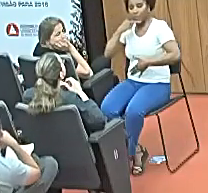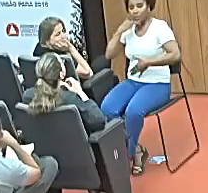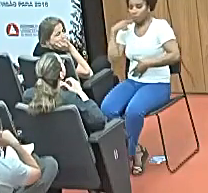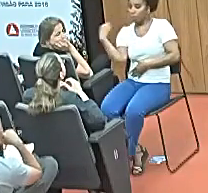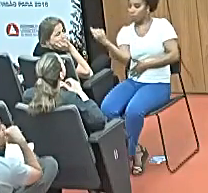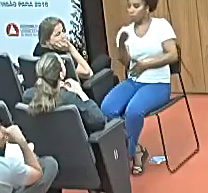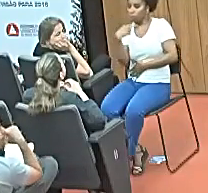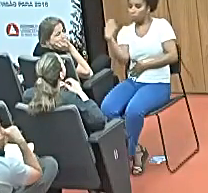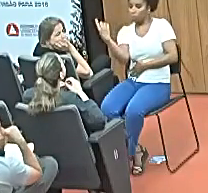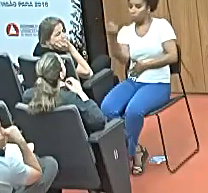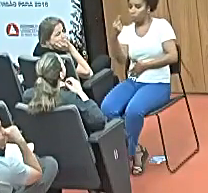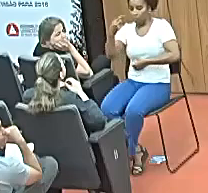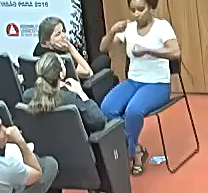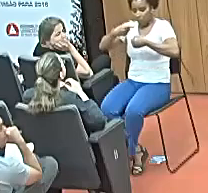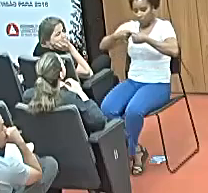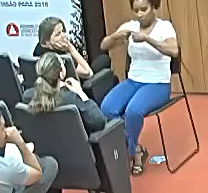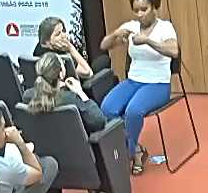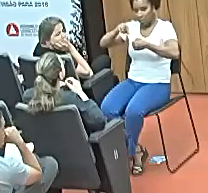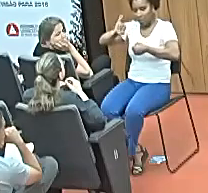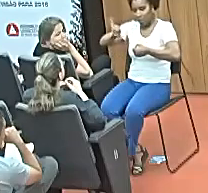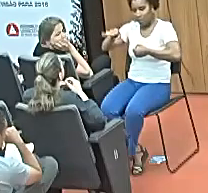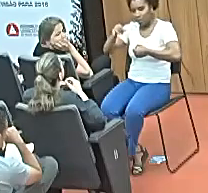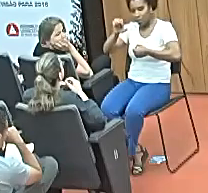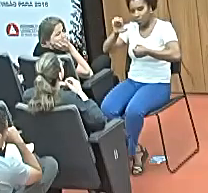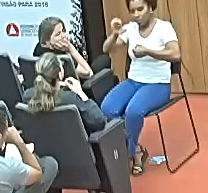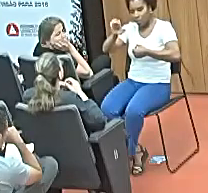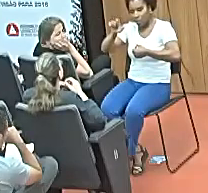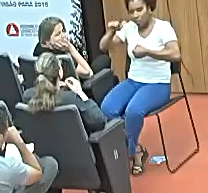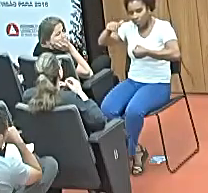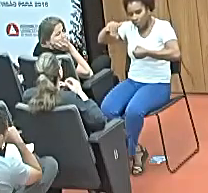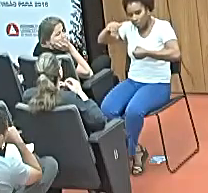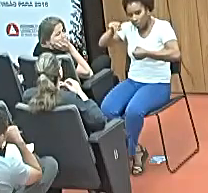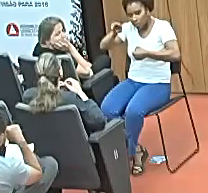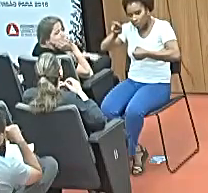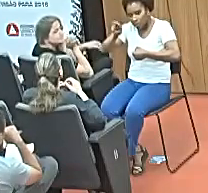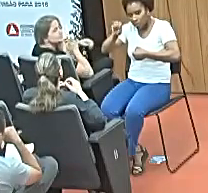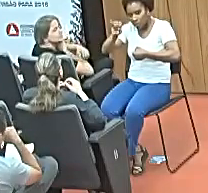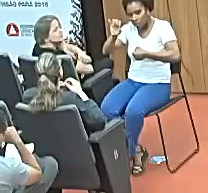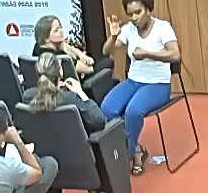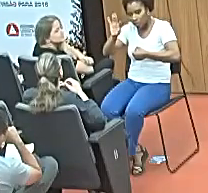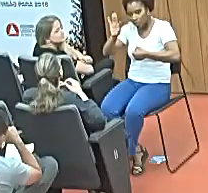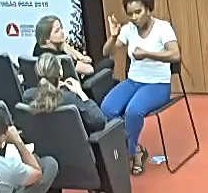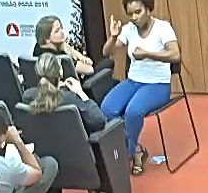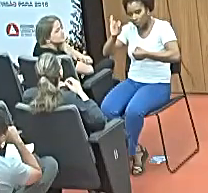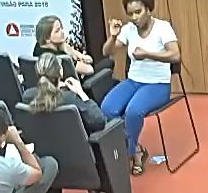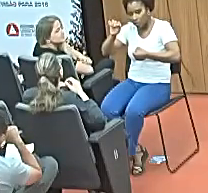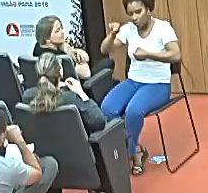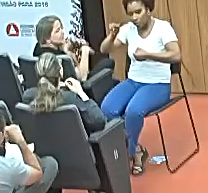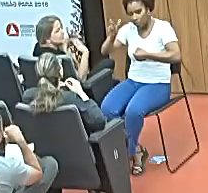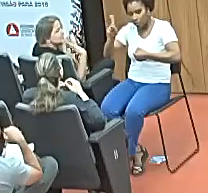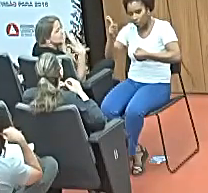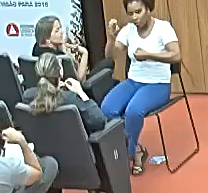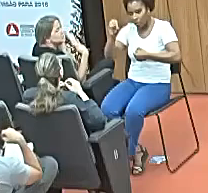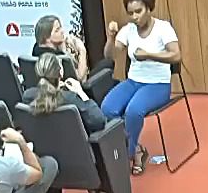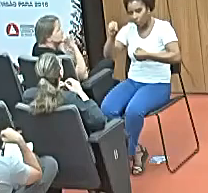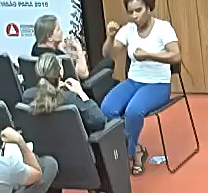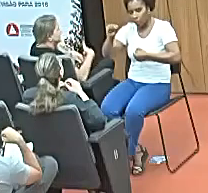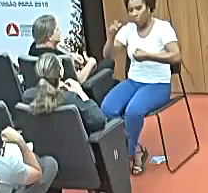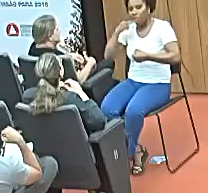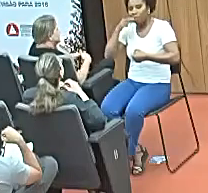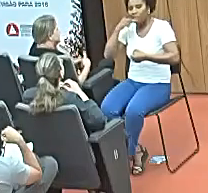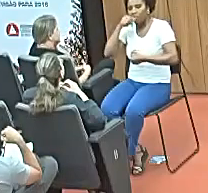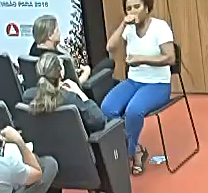vivemos numa situação de calamidade pública por falta de água sendo que constatamos na nossa